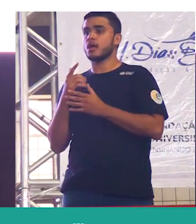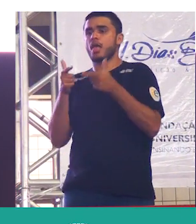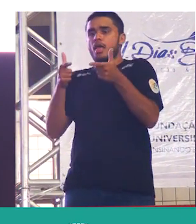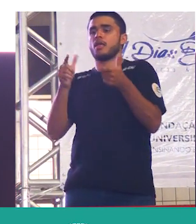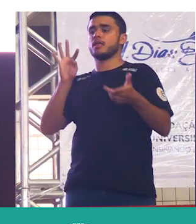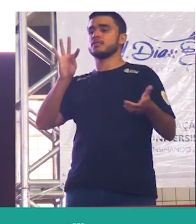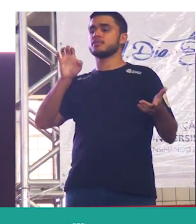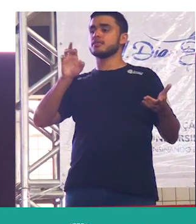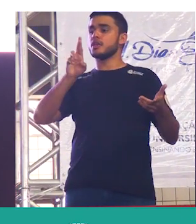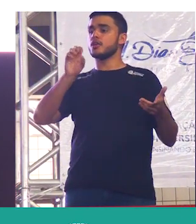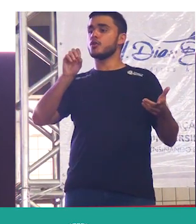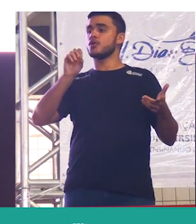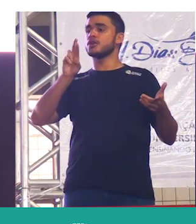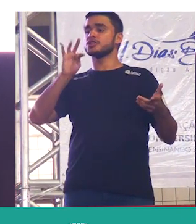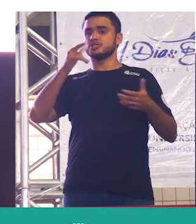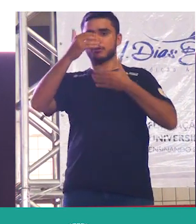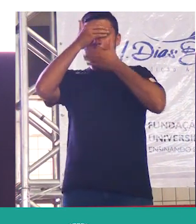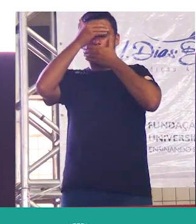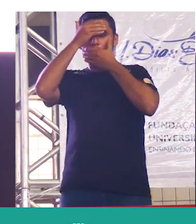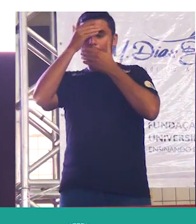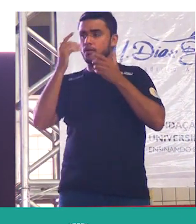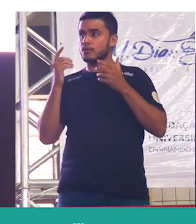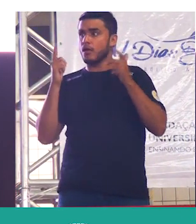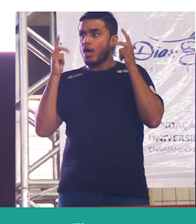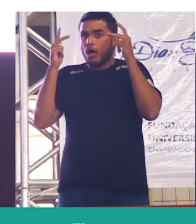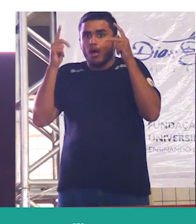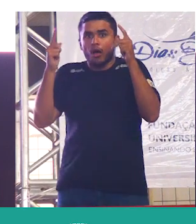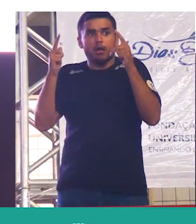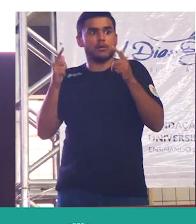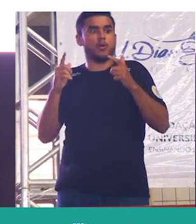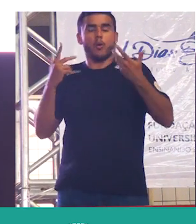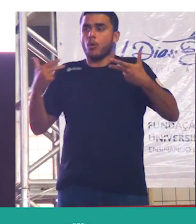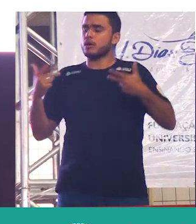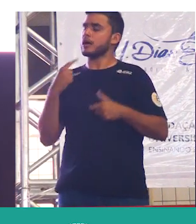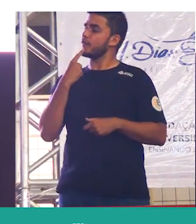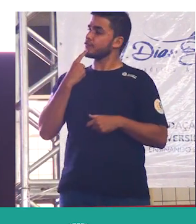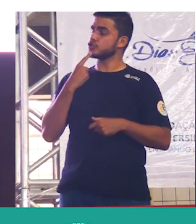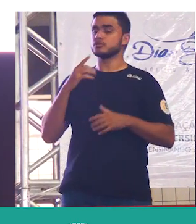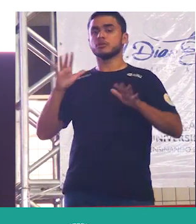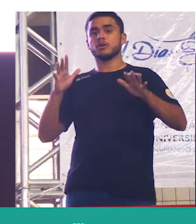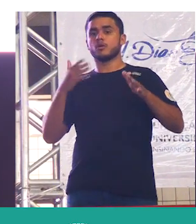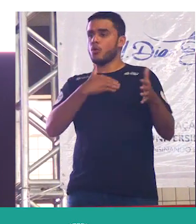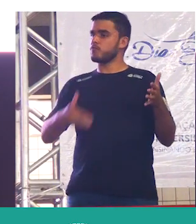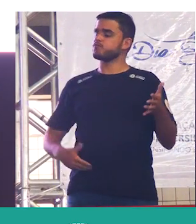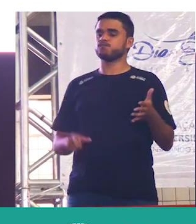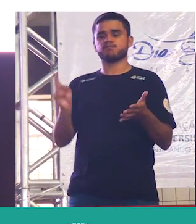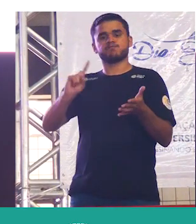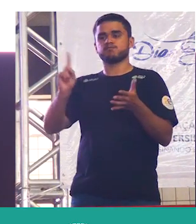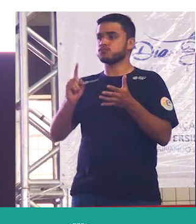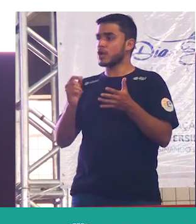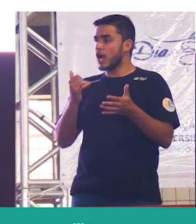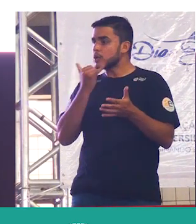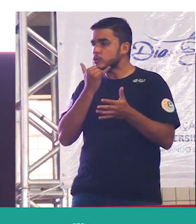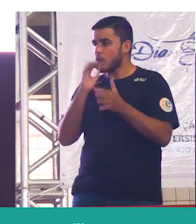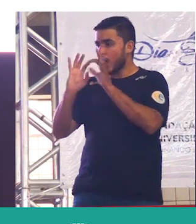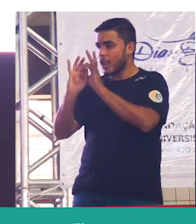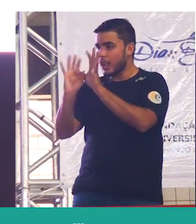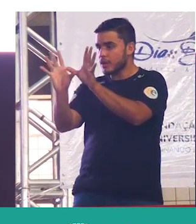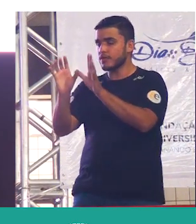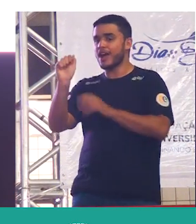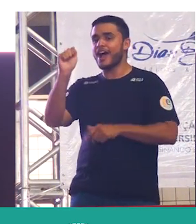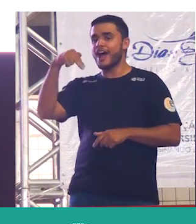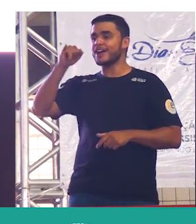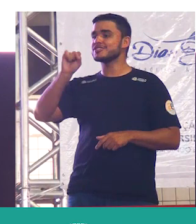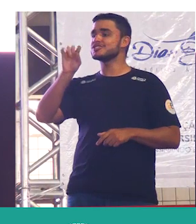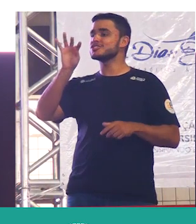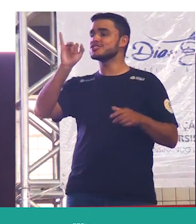terroristas. E a estes, o governo se recusava a conceder o seu perdão, que a anistia